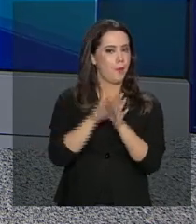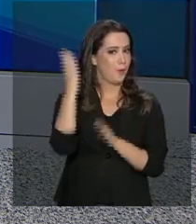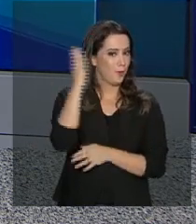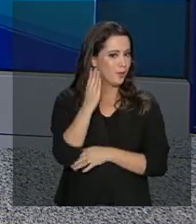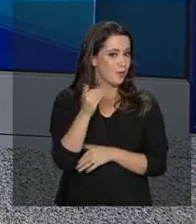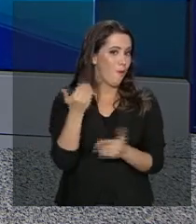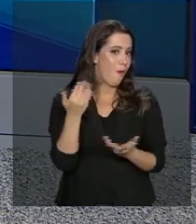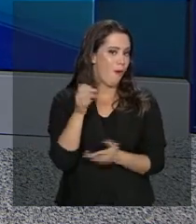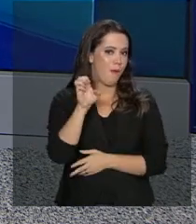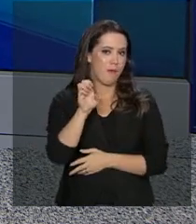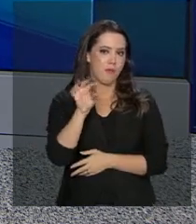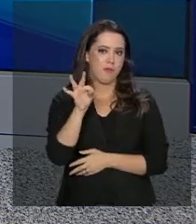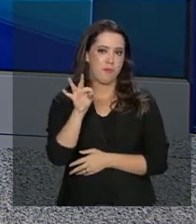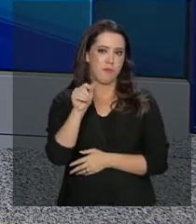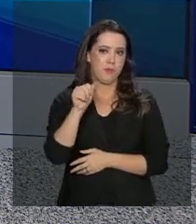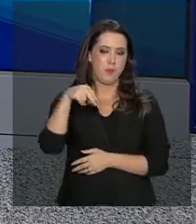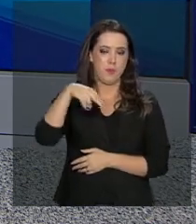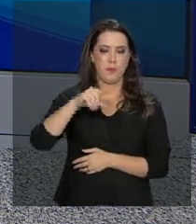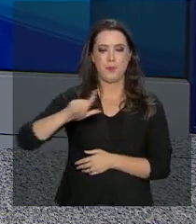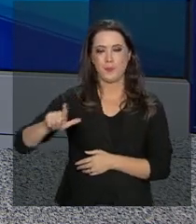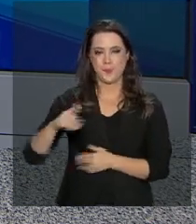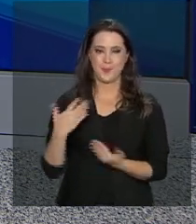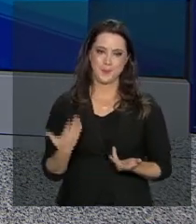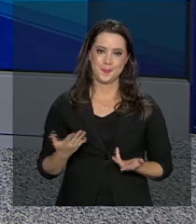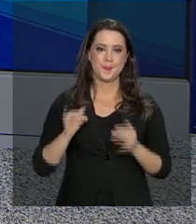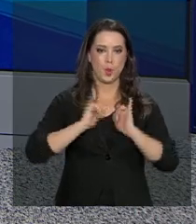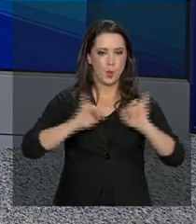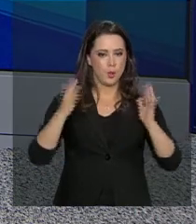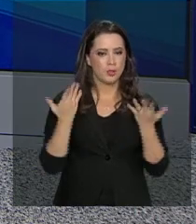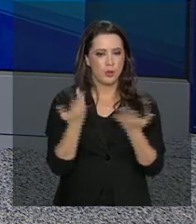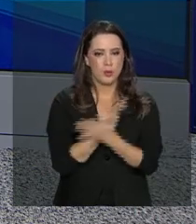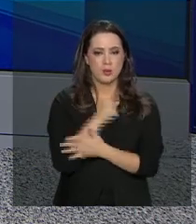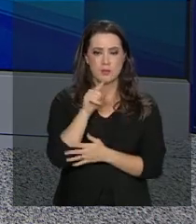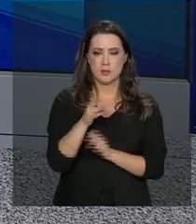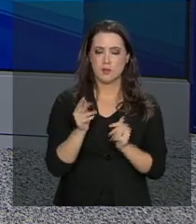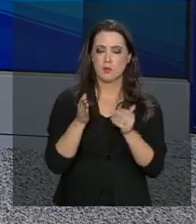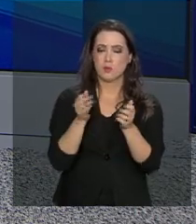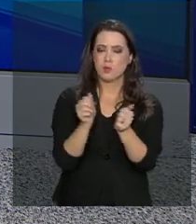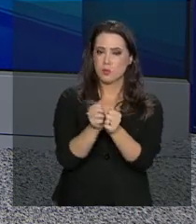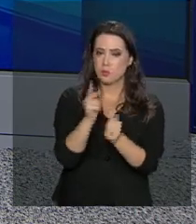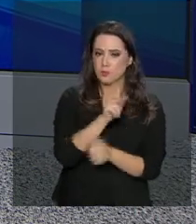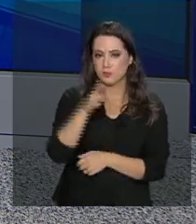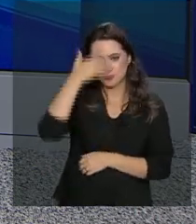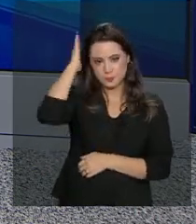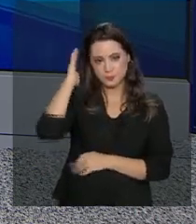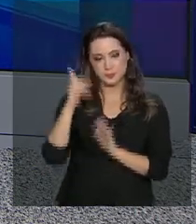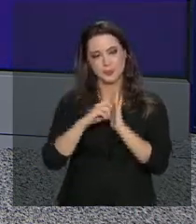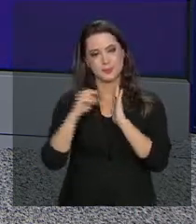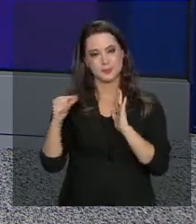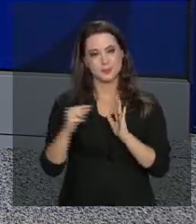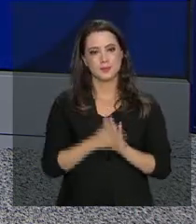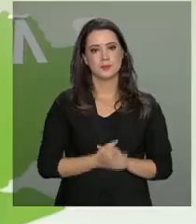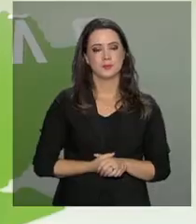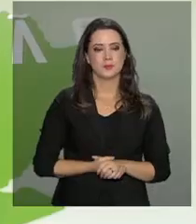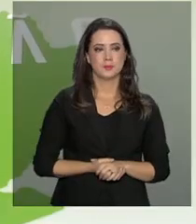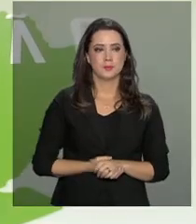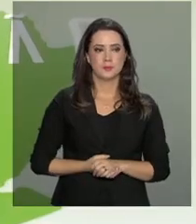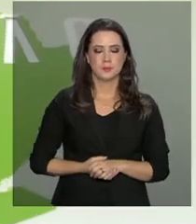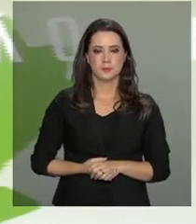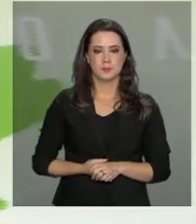brasileiro o etanol o lançamento contou com a participação do presidente michel temer no palácio do planalto